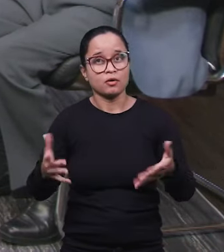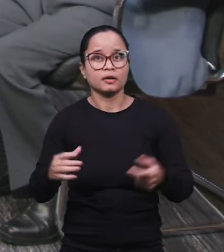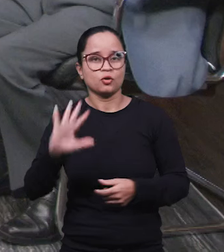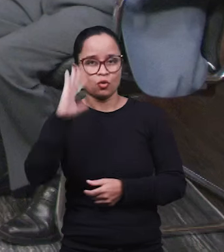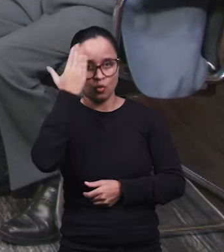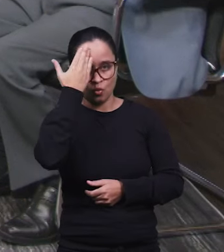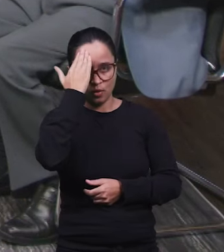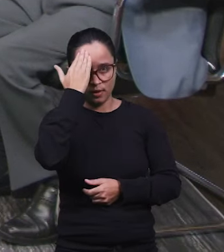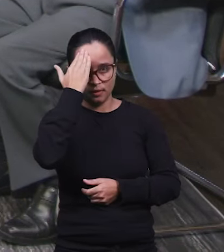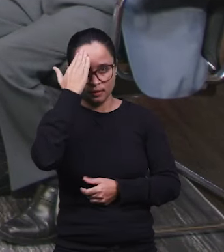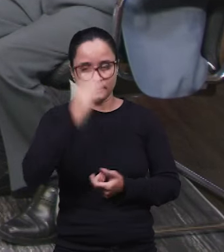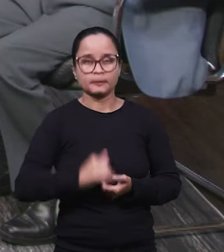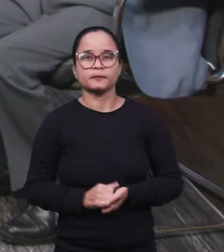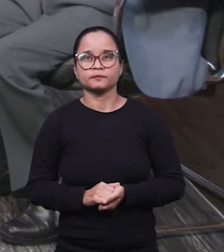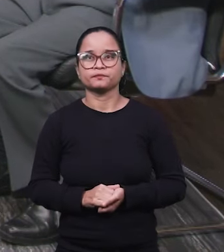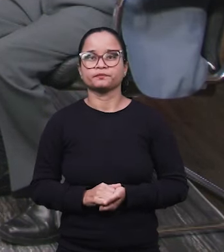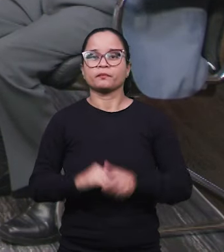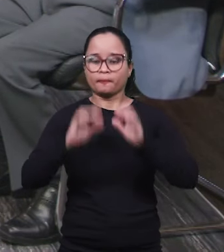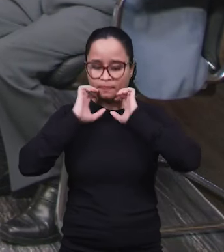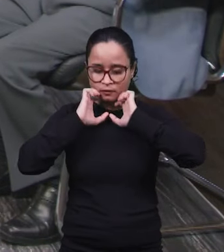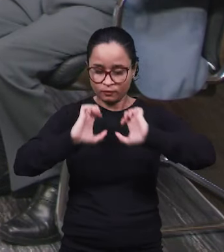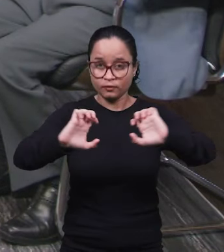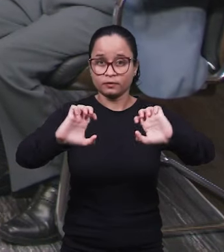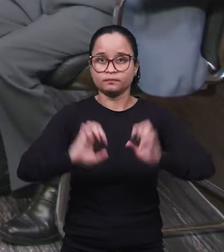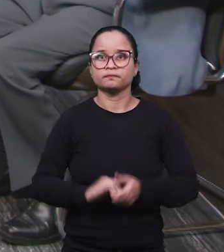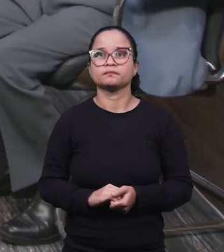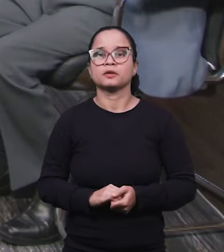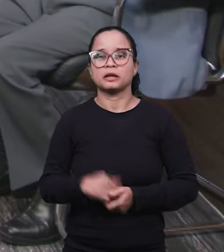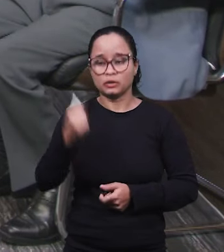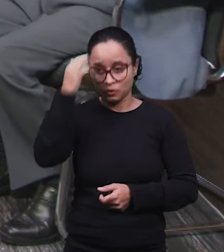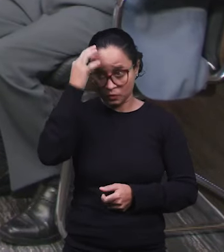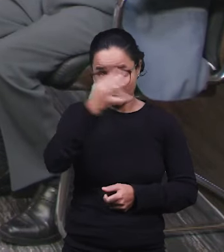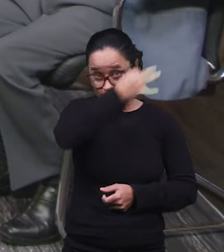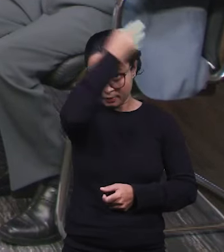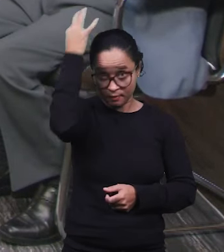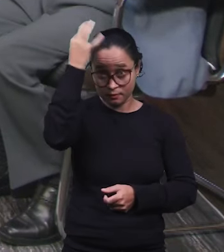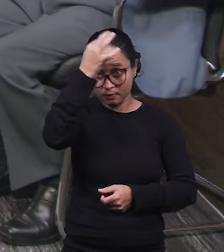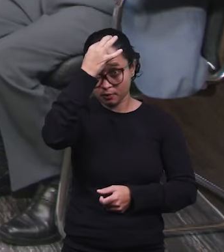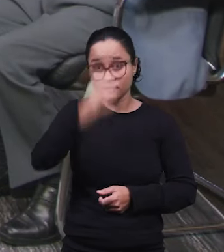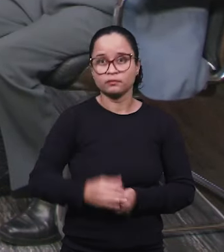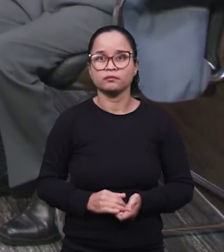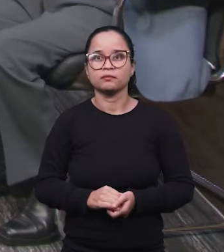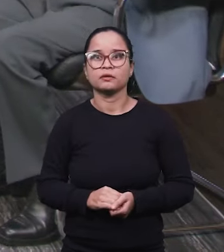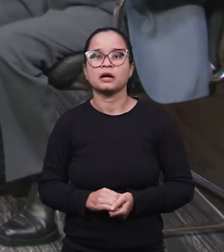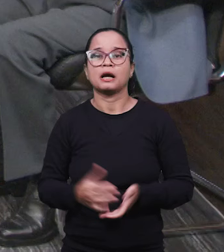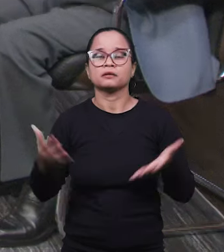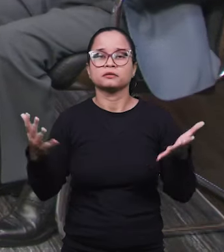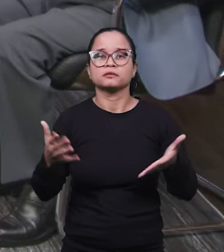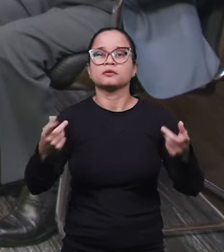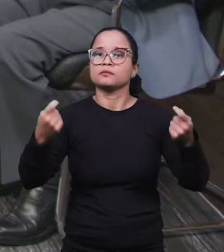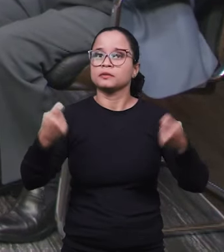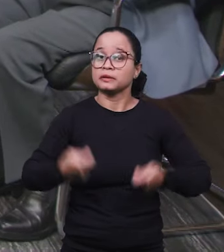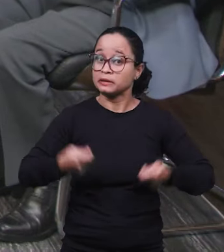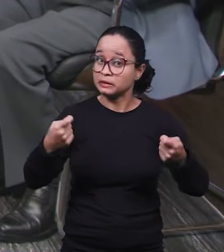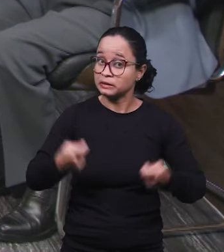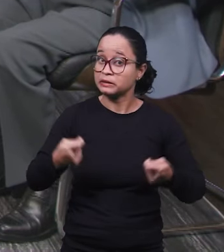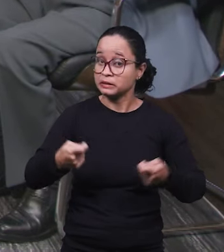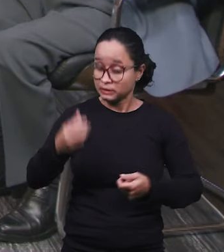o entendimento de um evangelho onde o Espírito Santo está à frente tem que ser